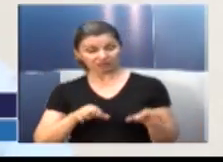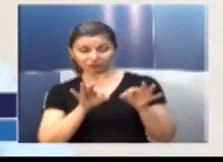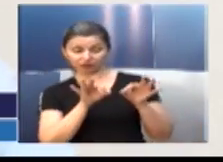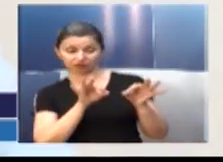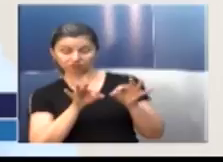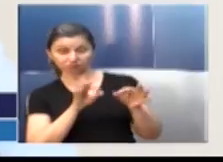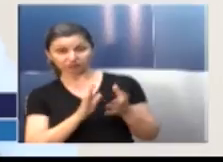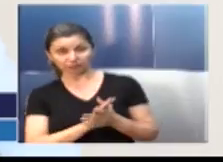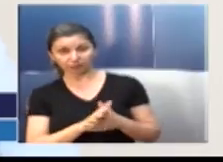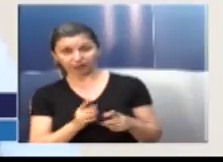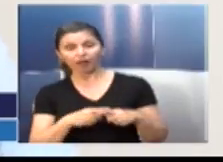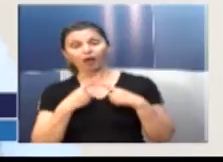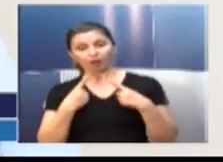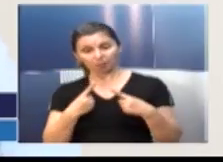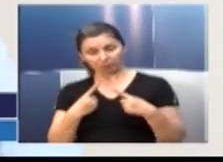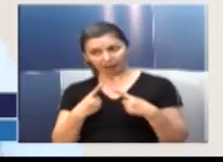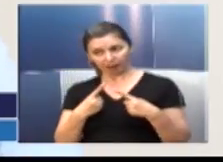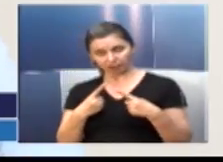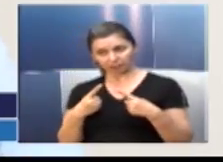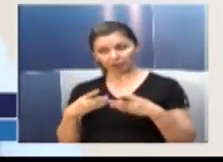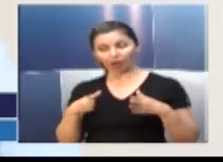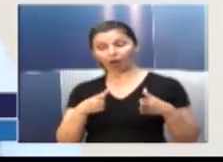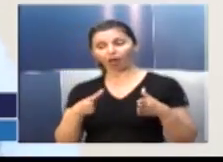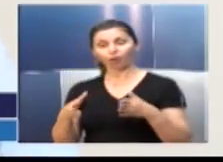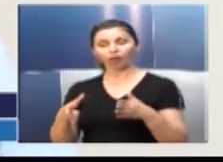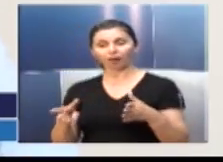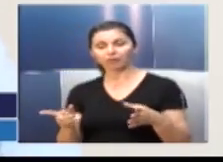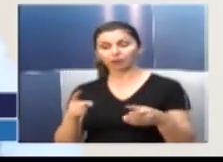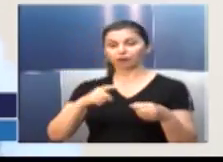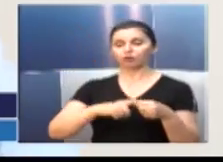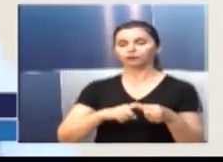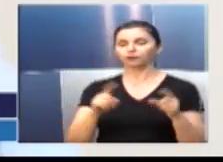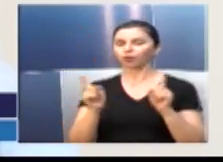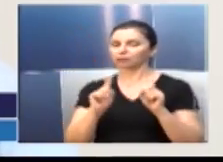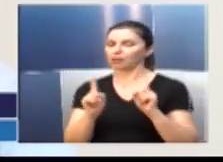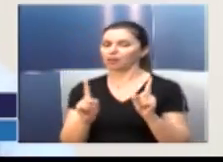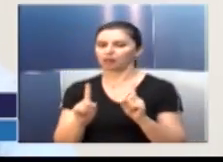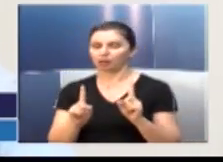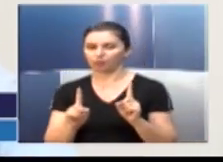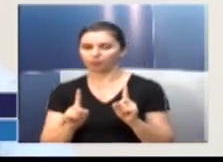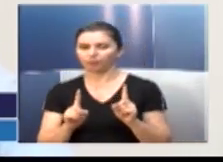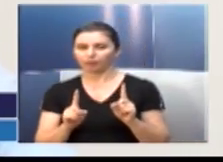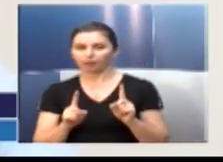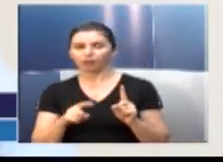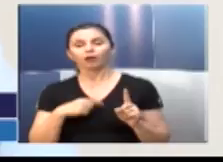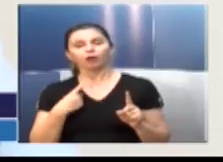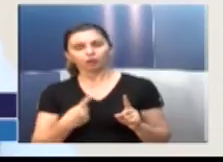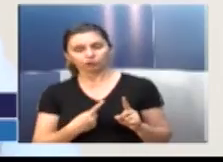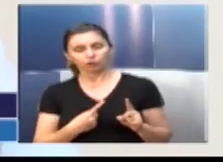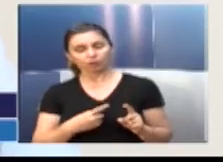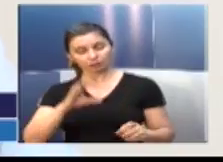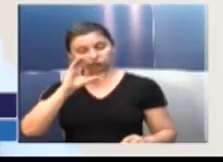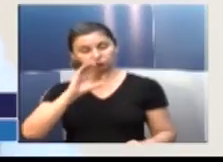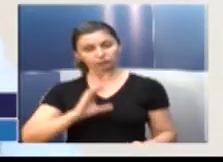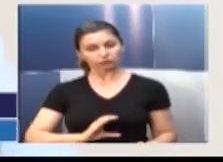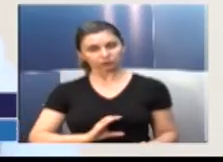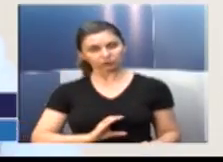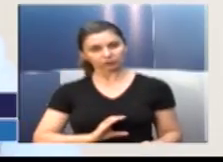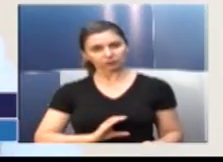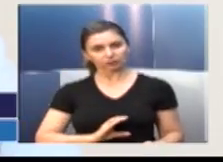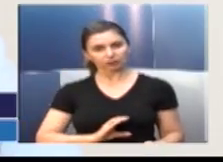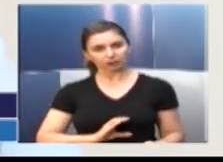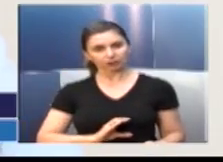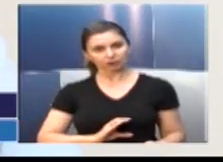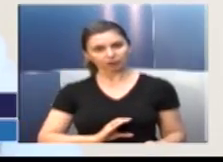Mas acredito que esse é um caminho sem volta. Nós precisamos prestar conta não só das nossas atitudes enquanto legisladores, mas como cidadãos que não deixamos de